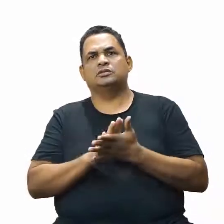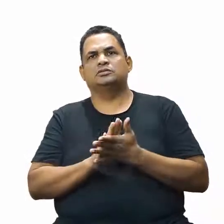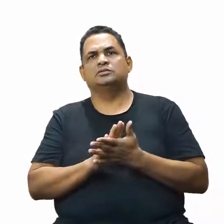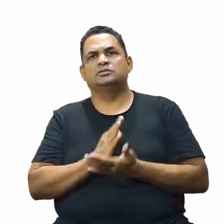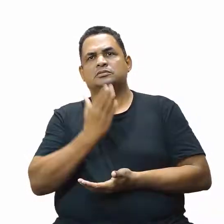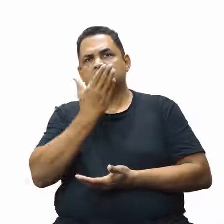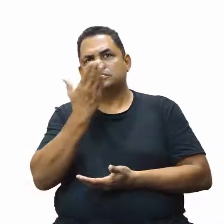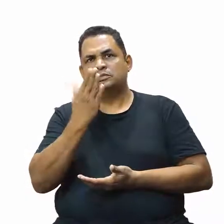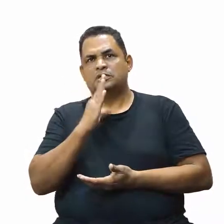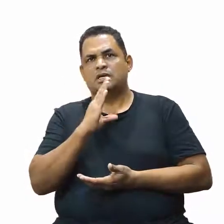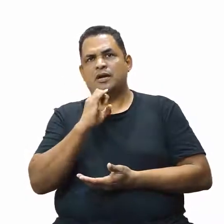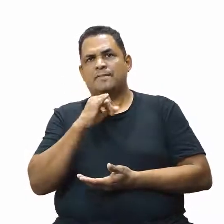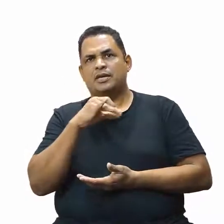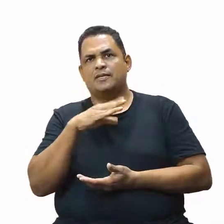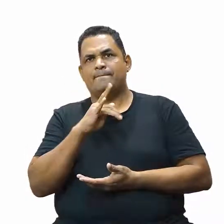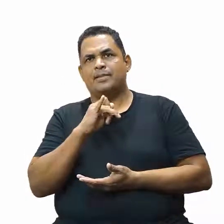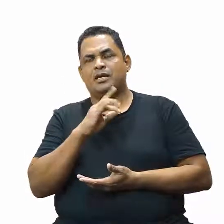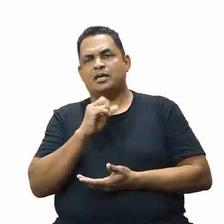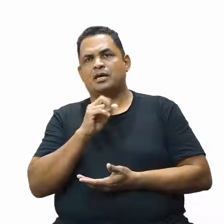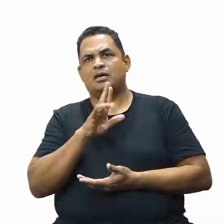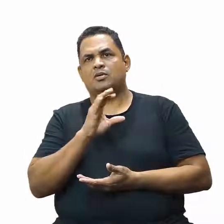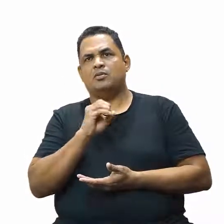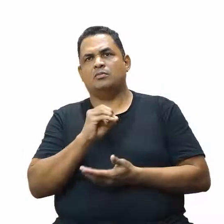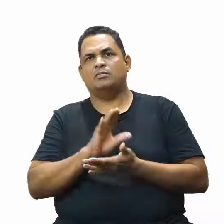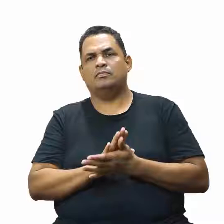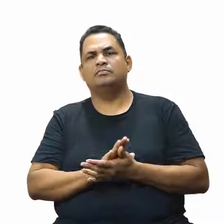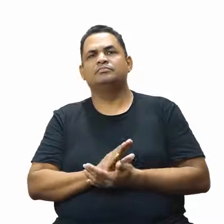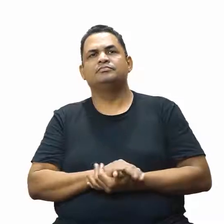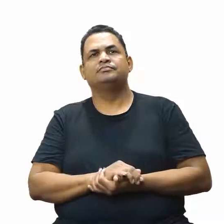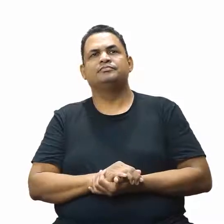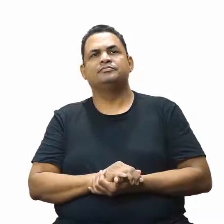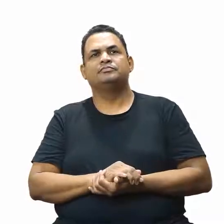gergelim, capim braquiara,